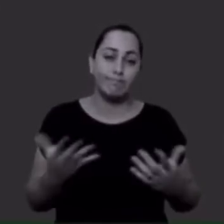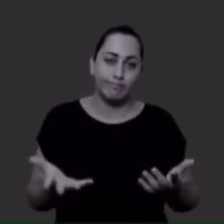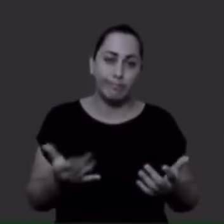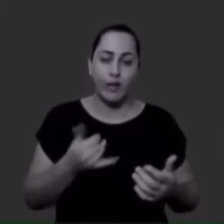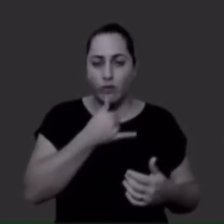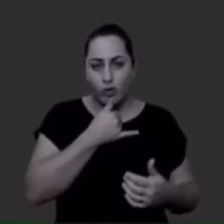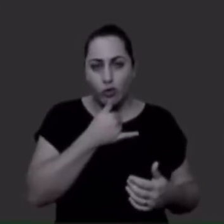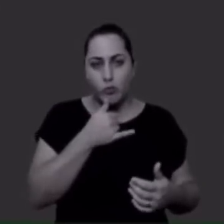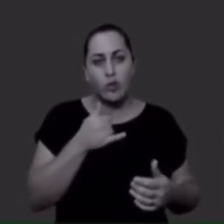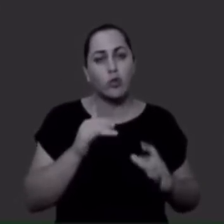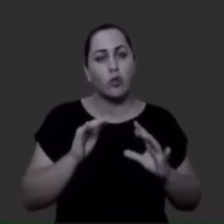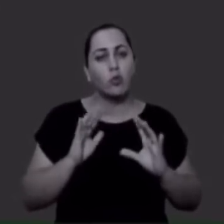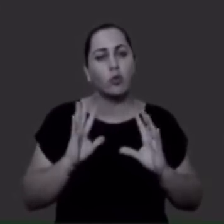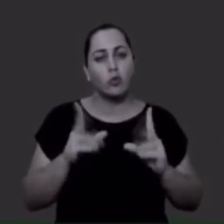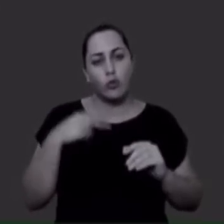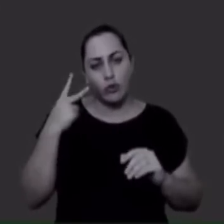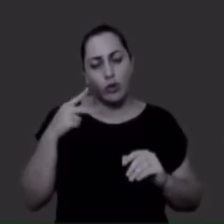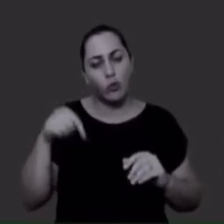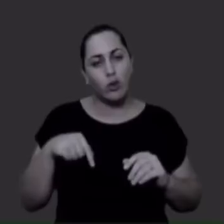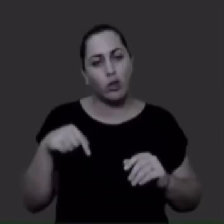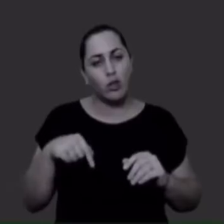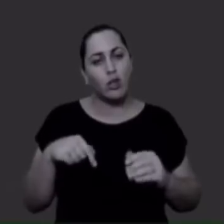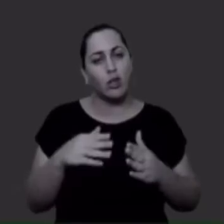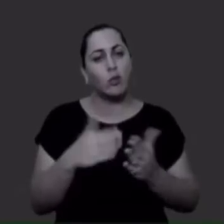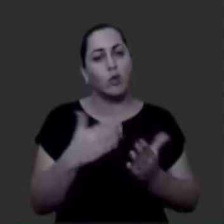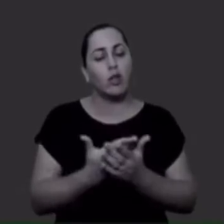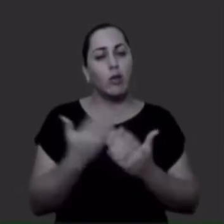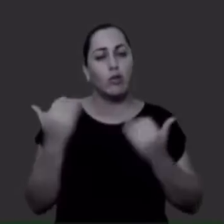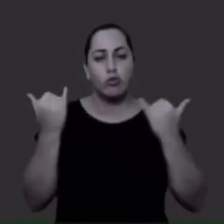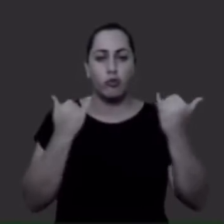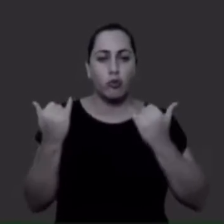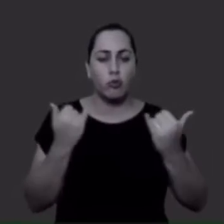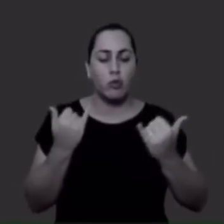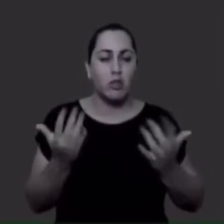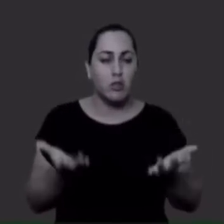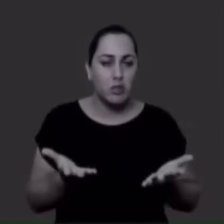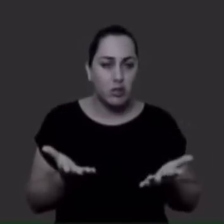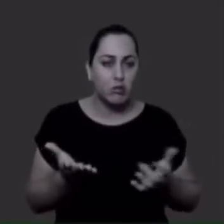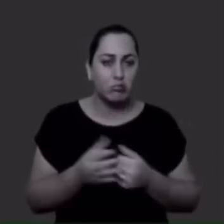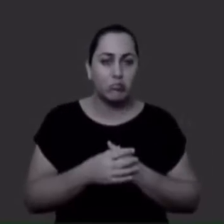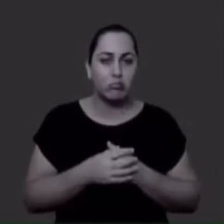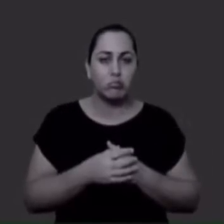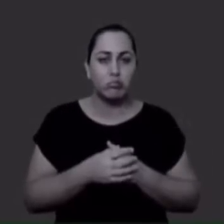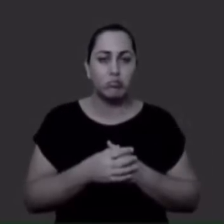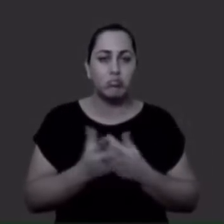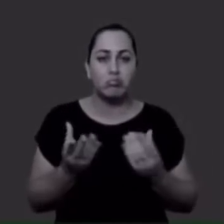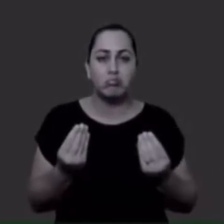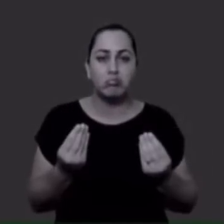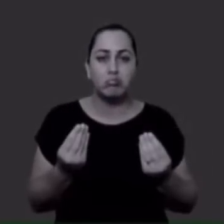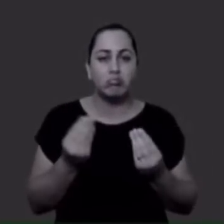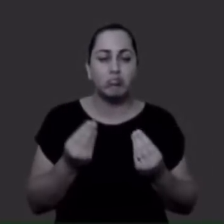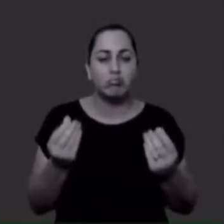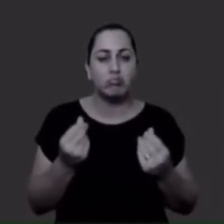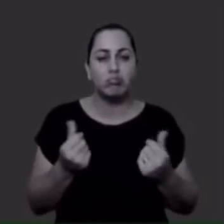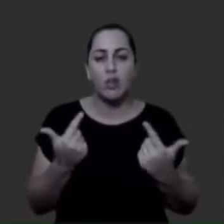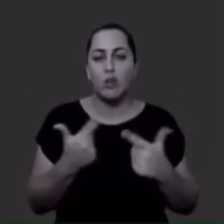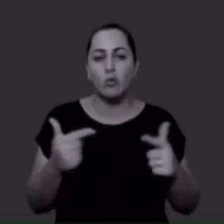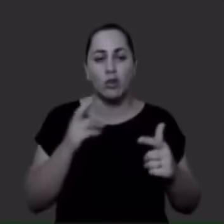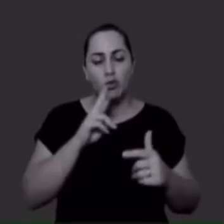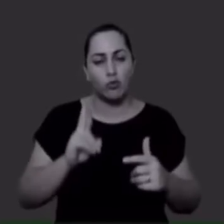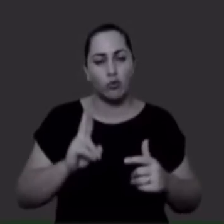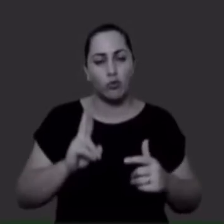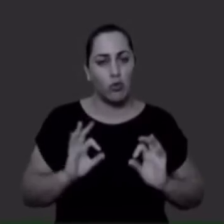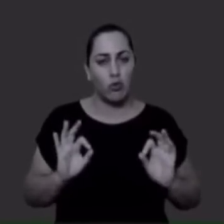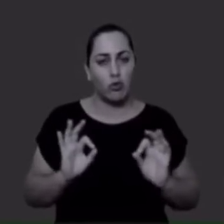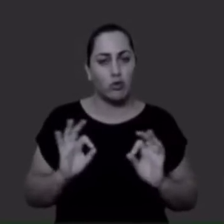casa é tratado, o requerimento de informações veio de uma forma totalmente inócua, sem nenhum tipo de resposta,